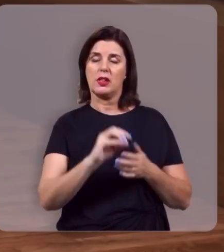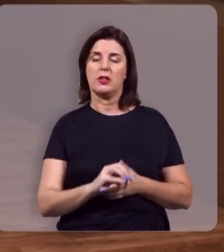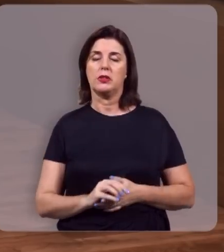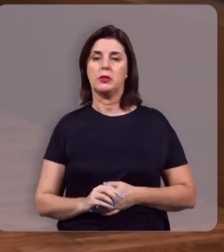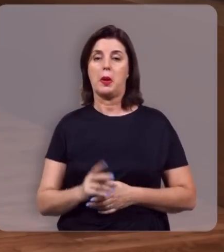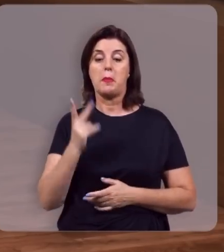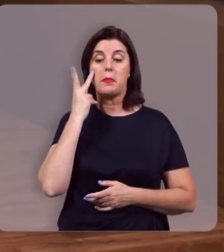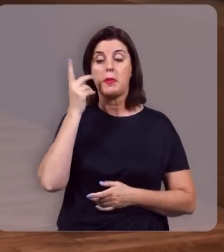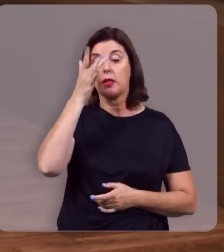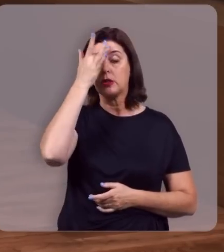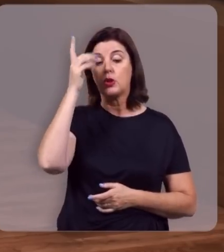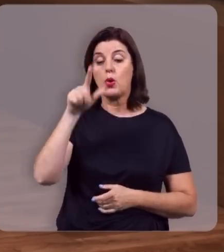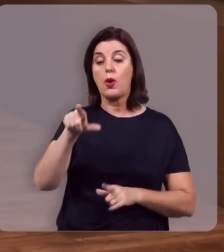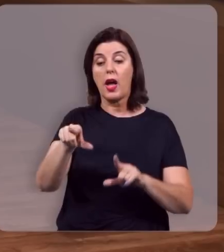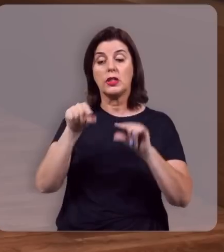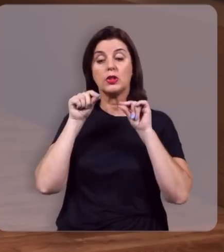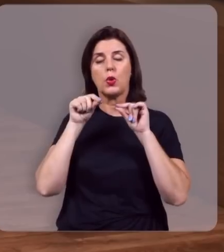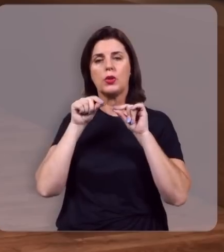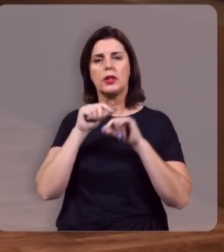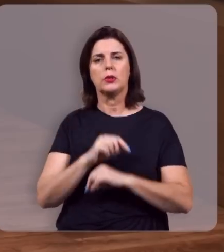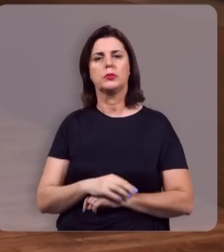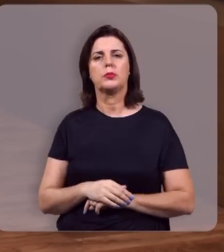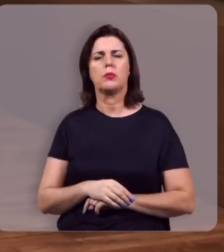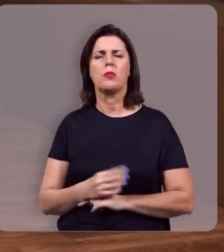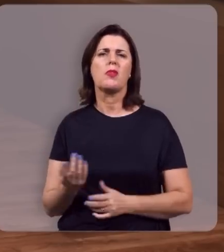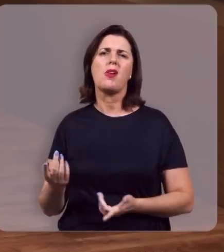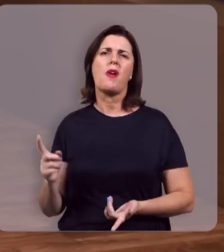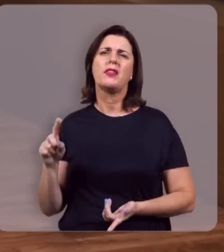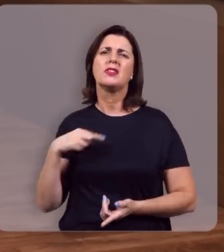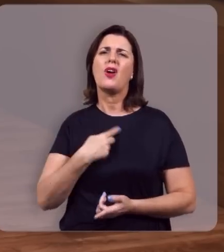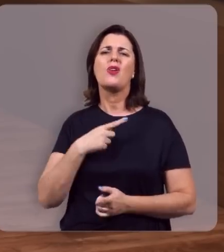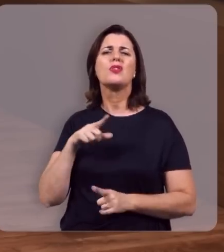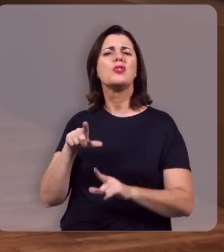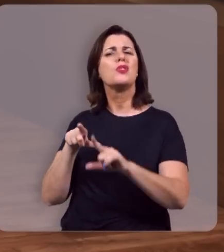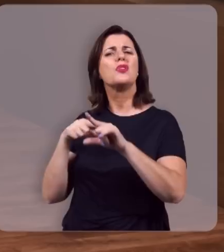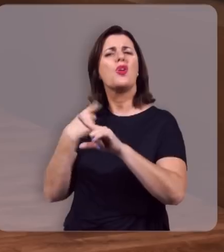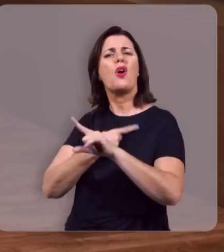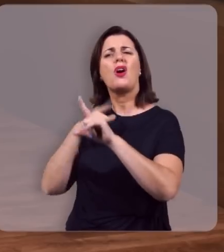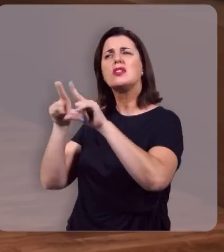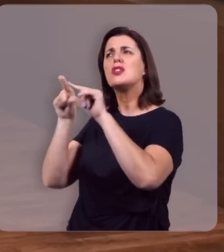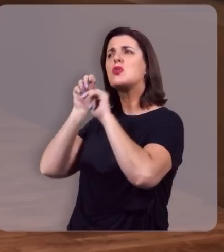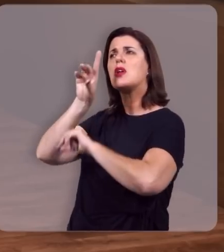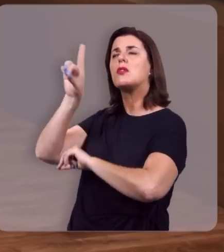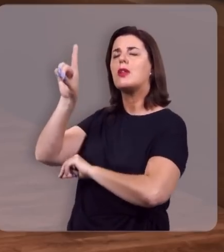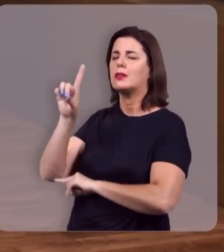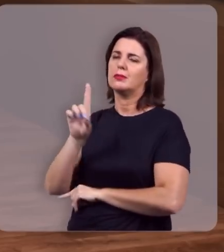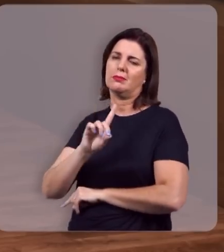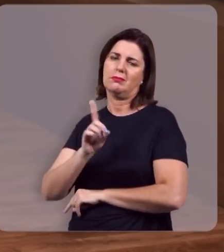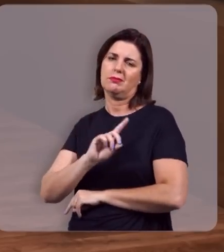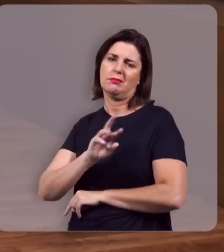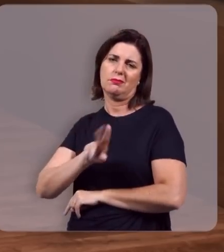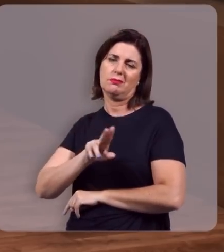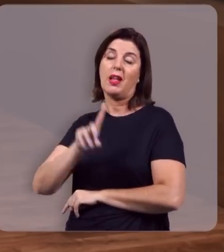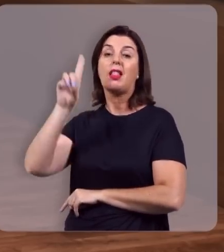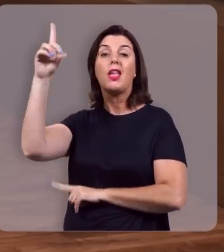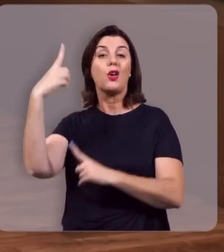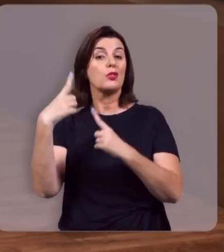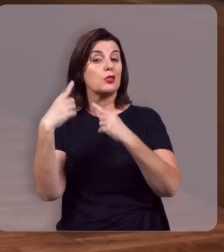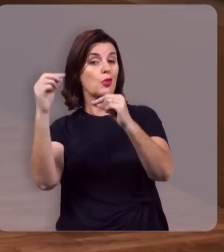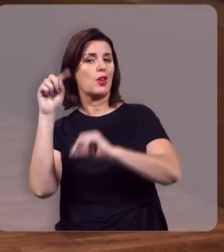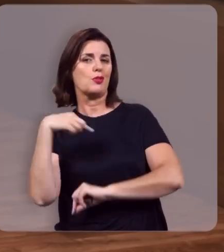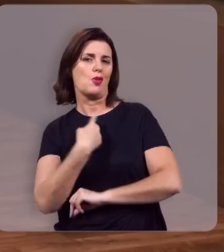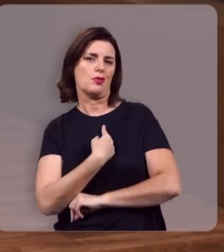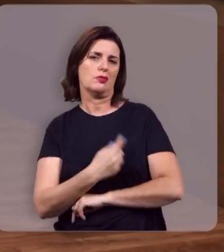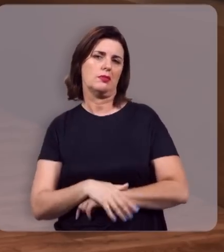Deus predestinou. Não fomos nós quem escolhemos a Deus. Foi Deus quem nos